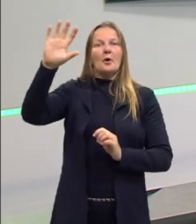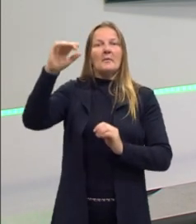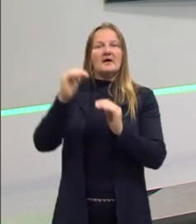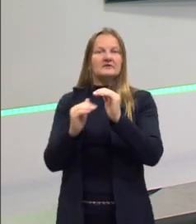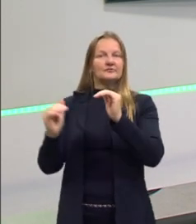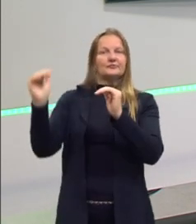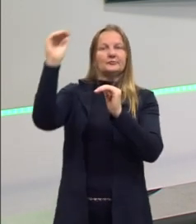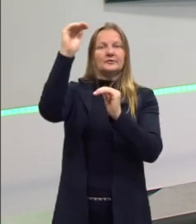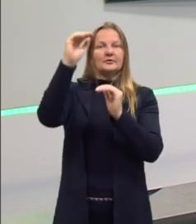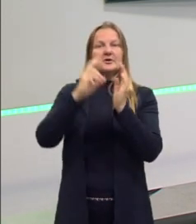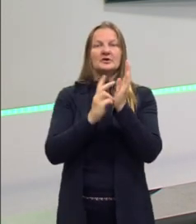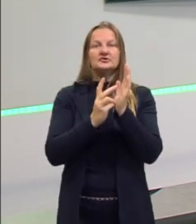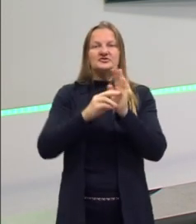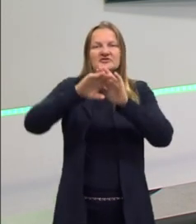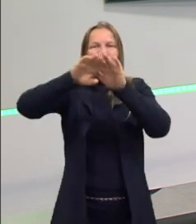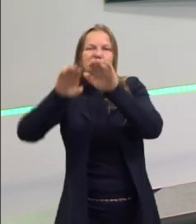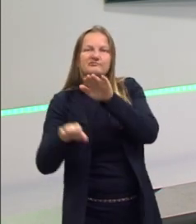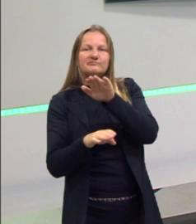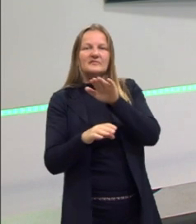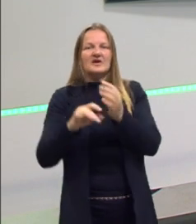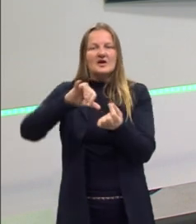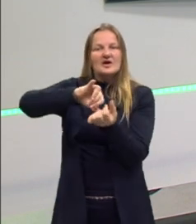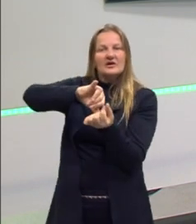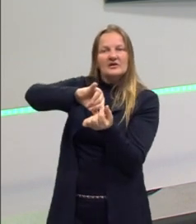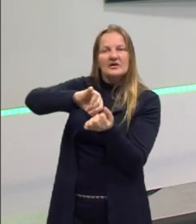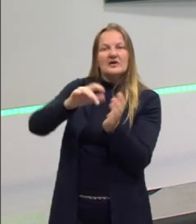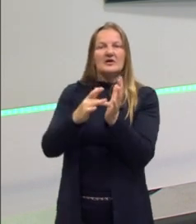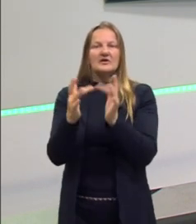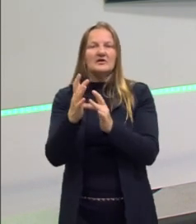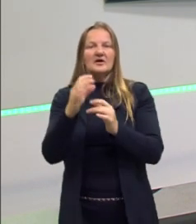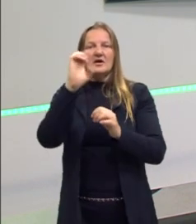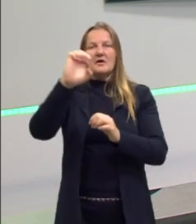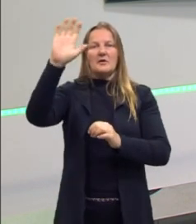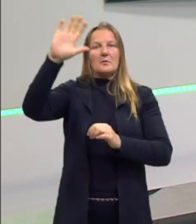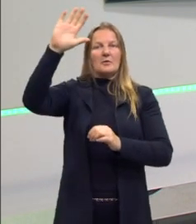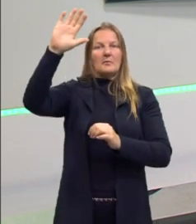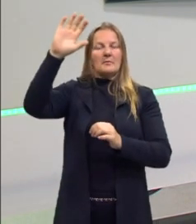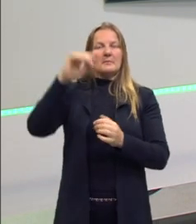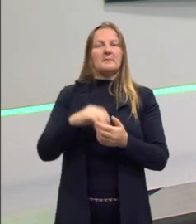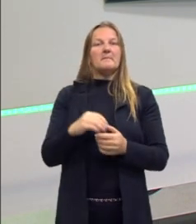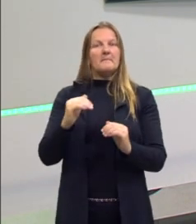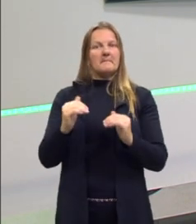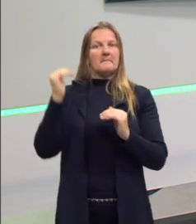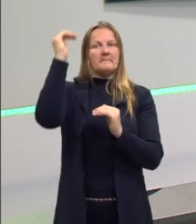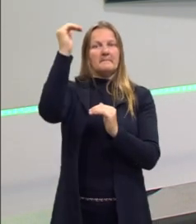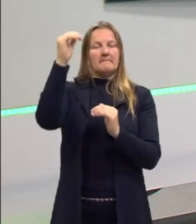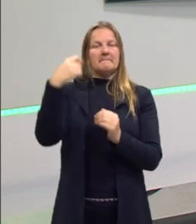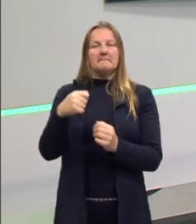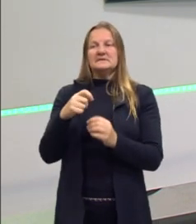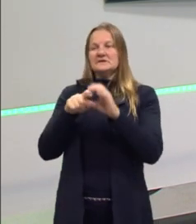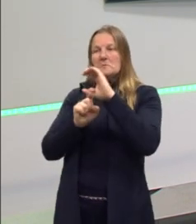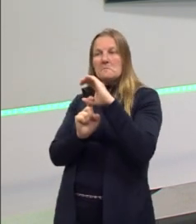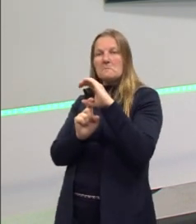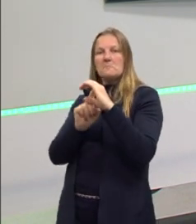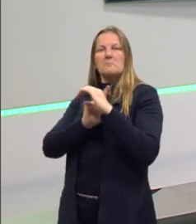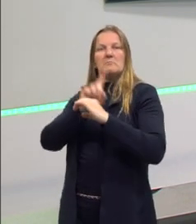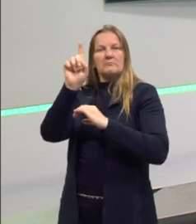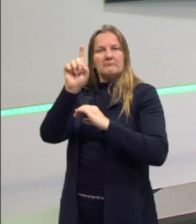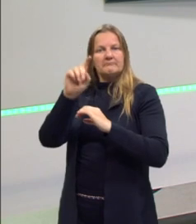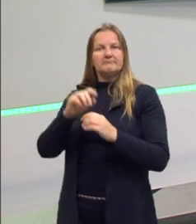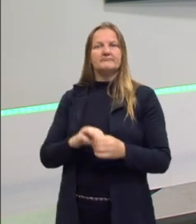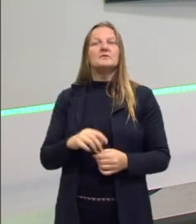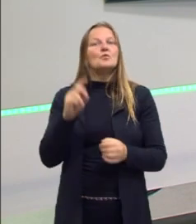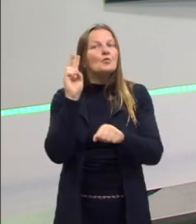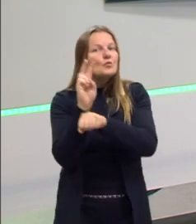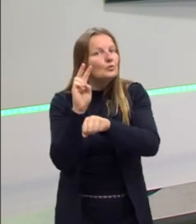superior que essa cultura na capitalista Cristã europeia é superior era necessária né então a gente tem que ter muito cuidado